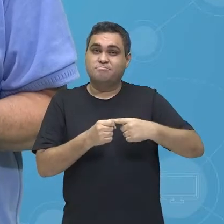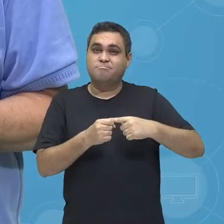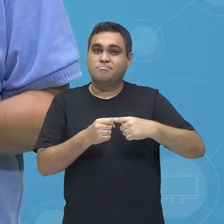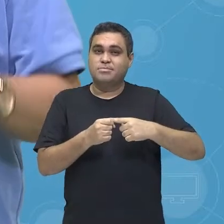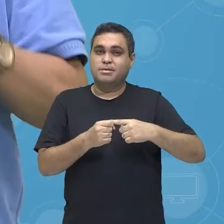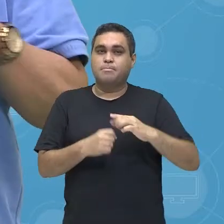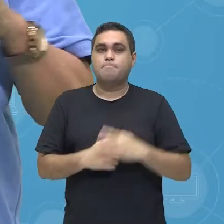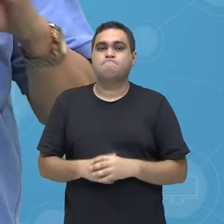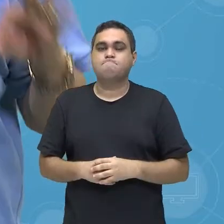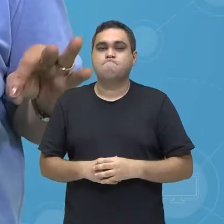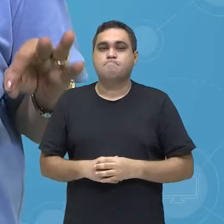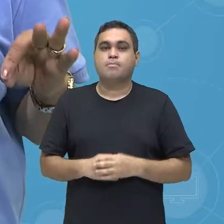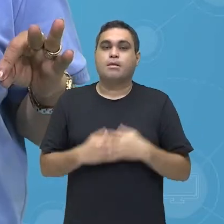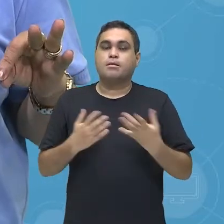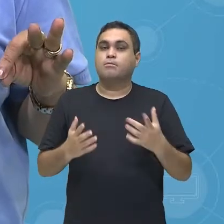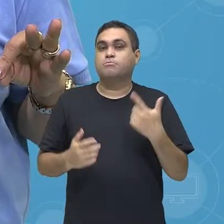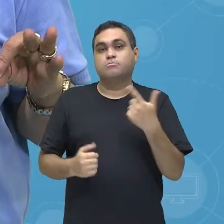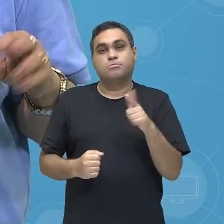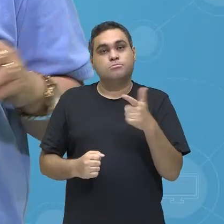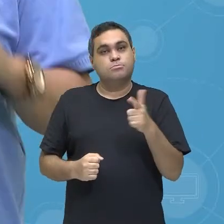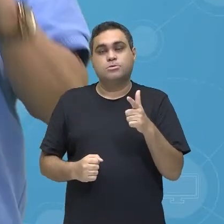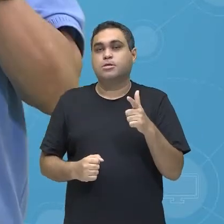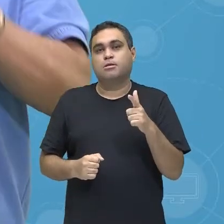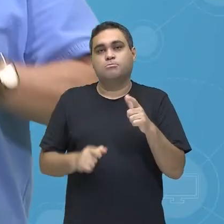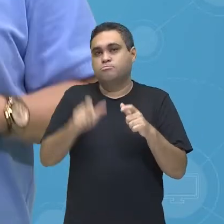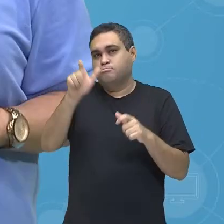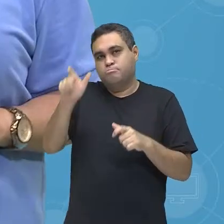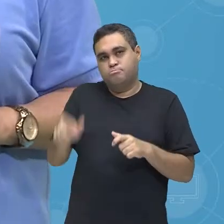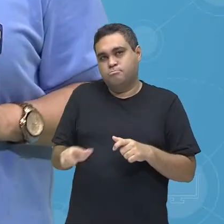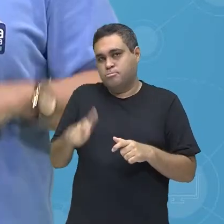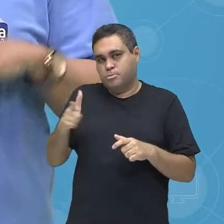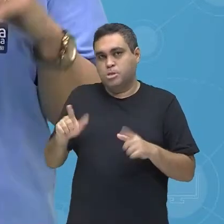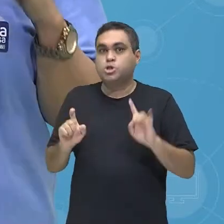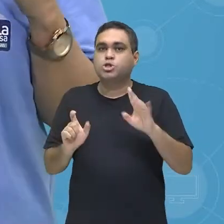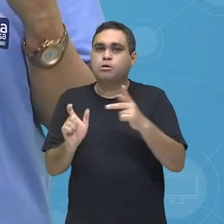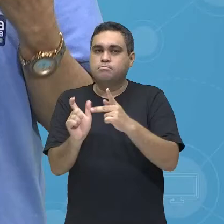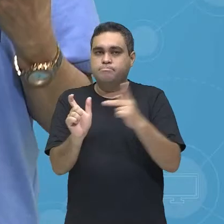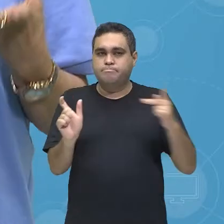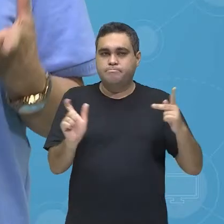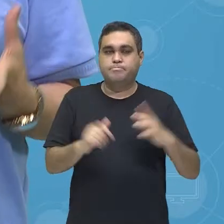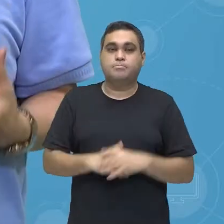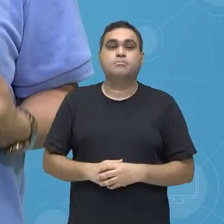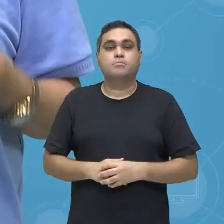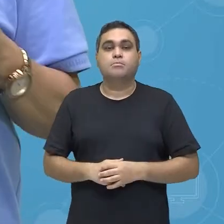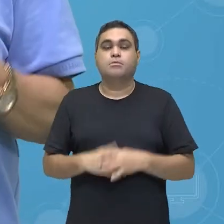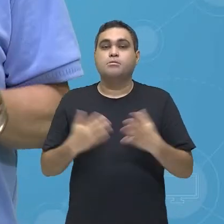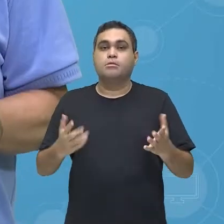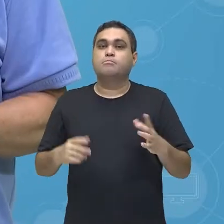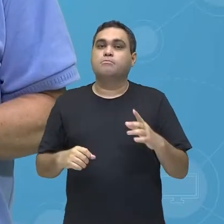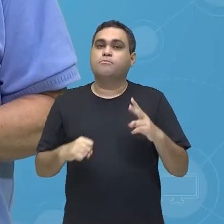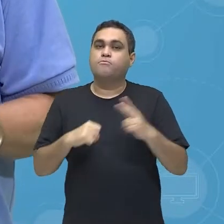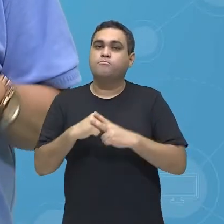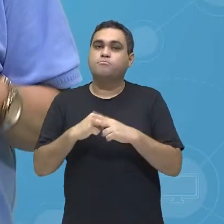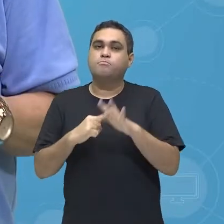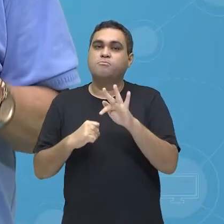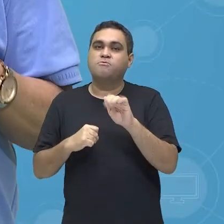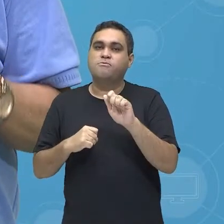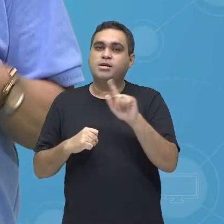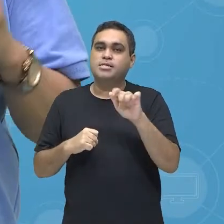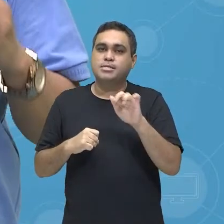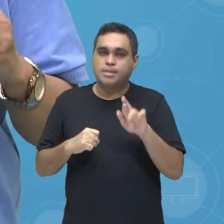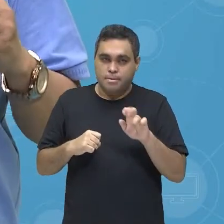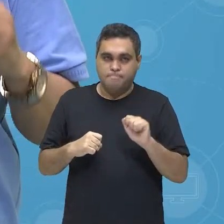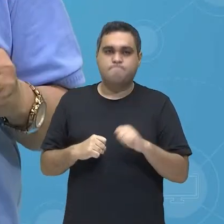sujeito nesta oração. Eu tenho apenas predicado. O verbo fazer. Faz 2 anos que